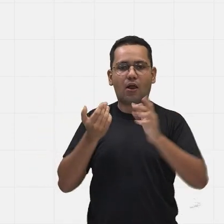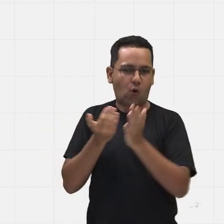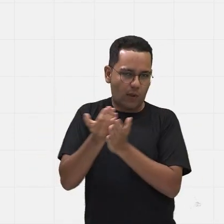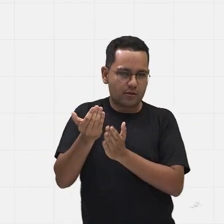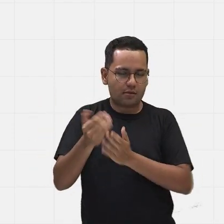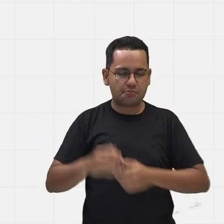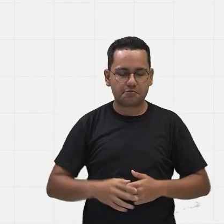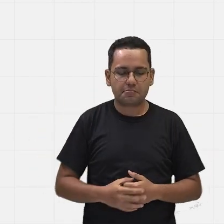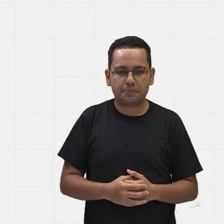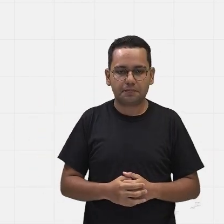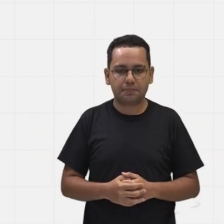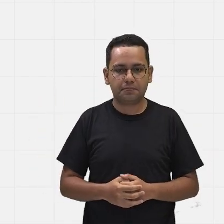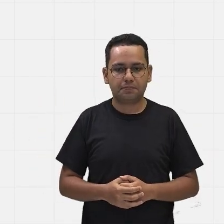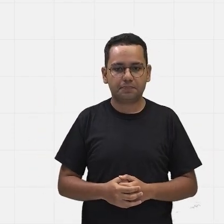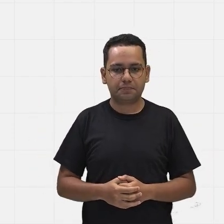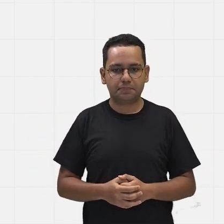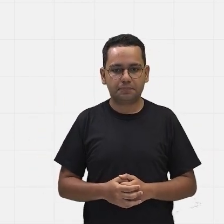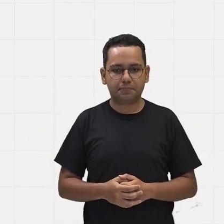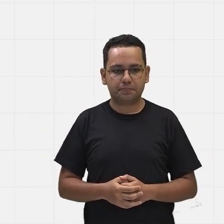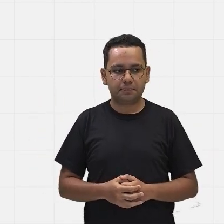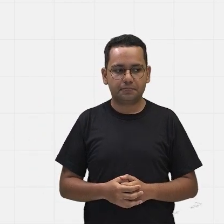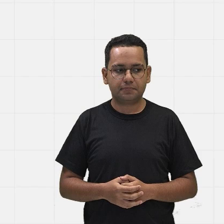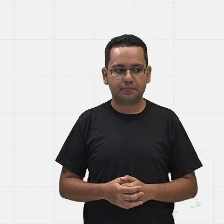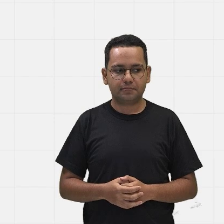aplicativo, ok?